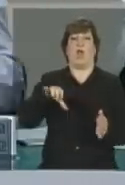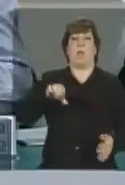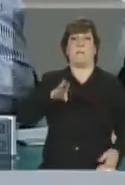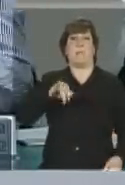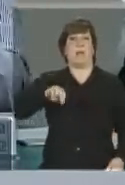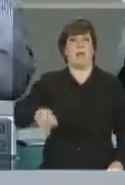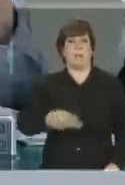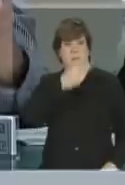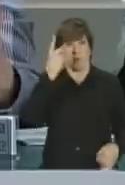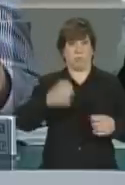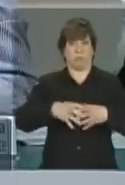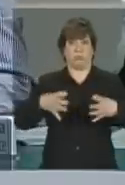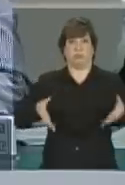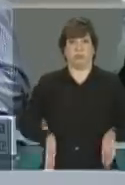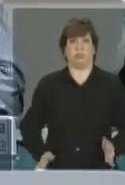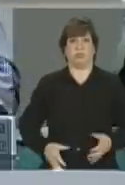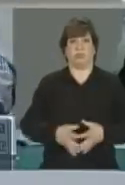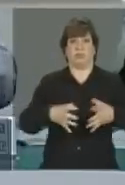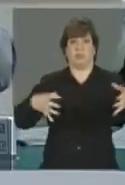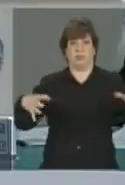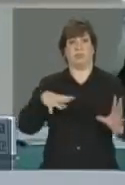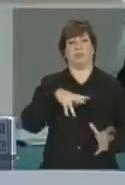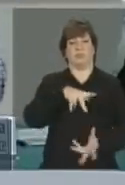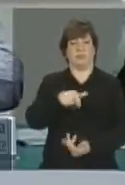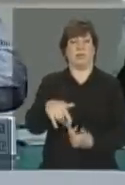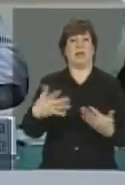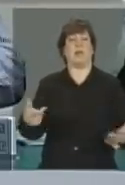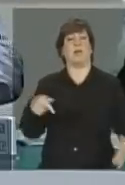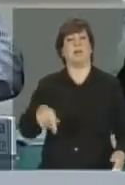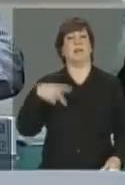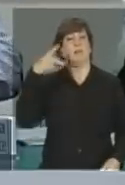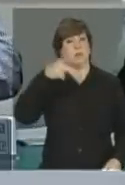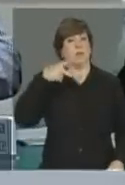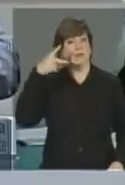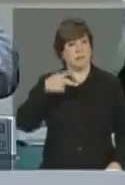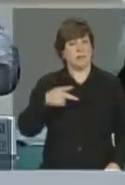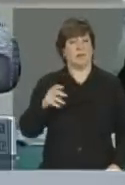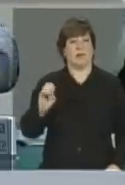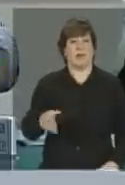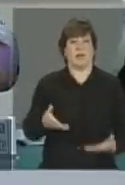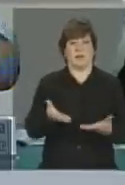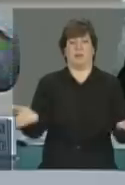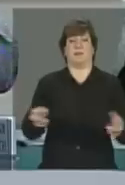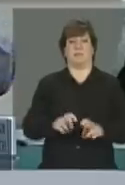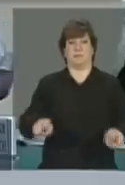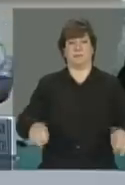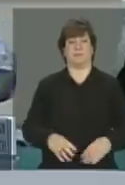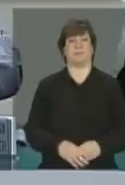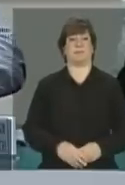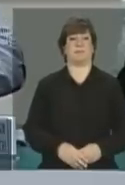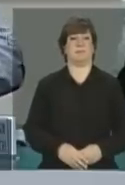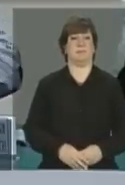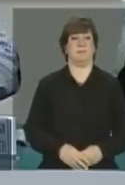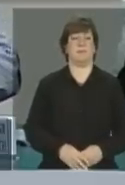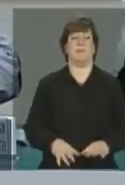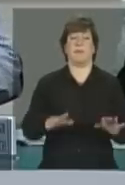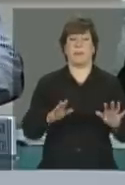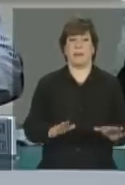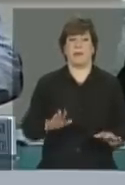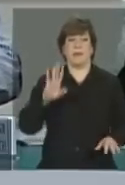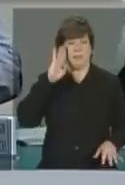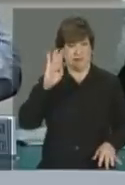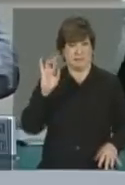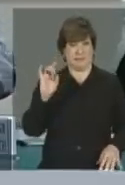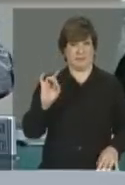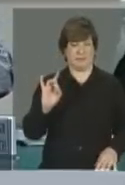Esse é o tom que está colocado, o tom político que está colocado sobre a mesa. Especificamente, eu entendo